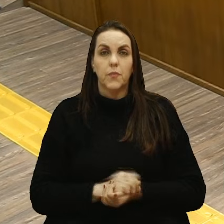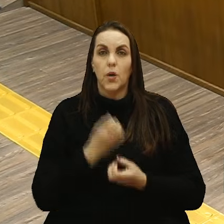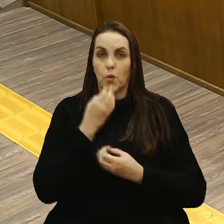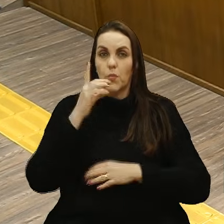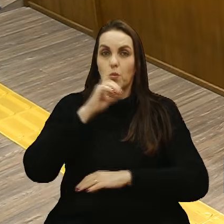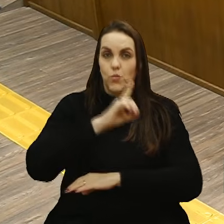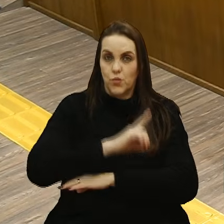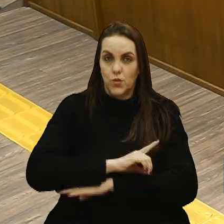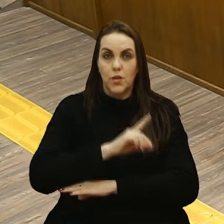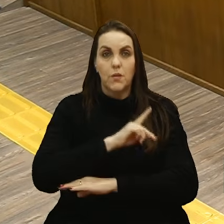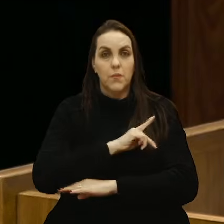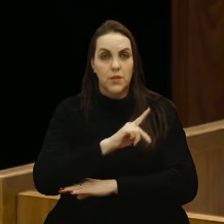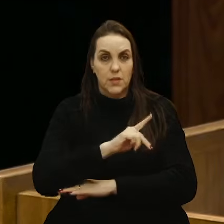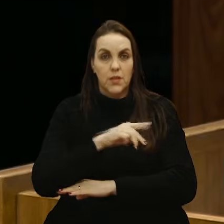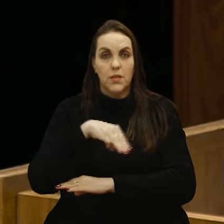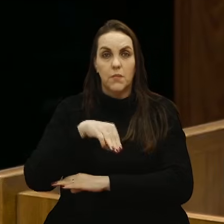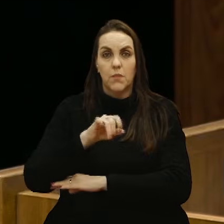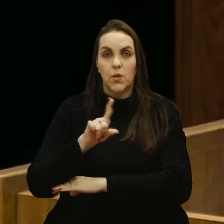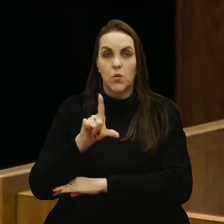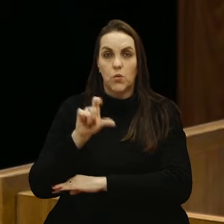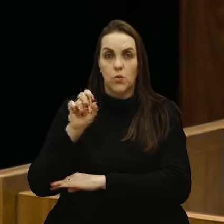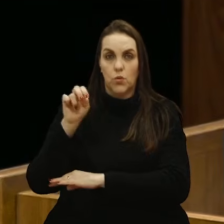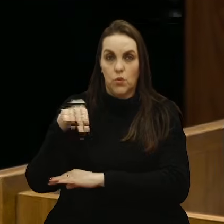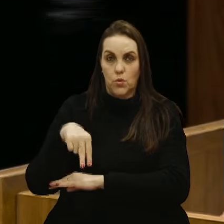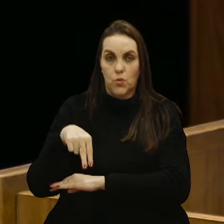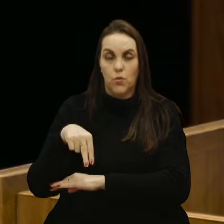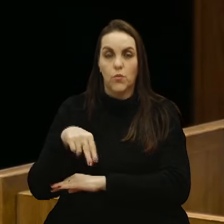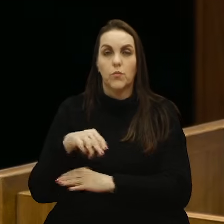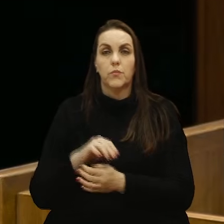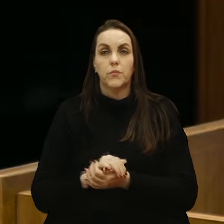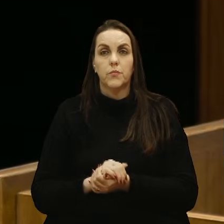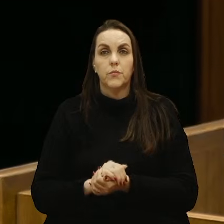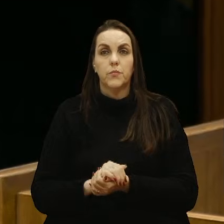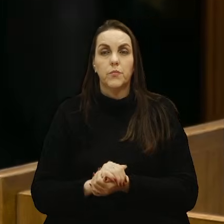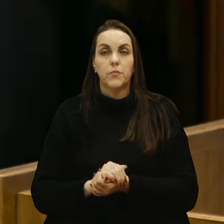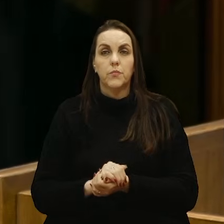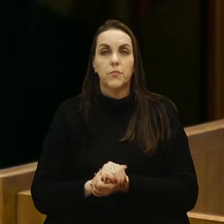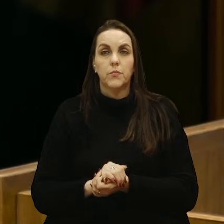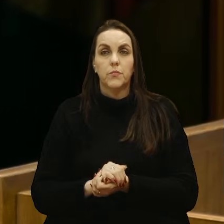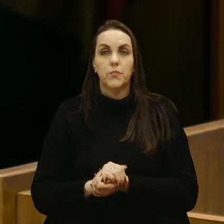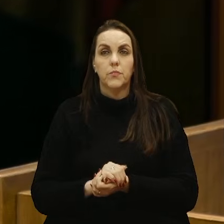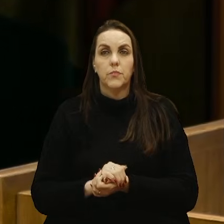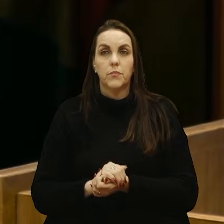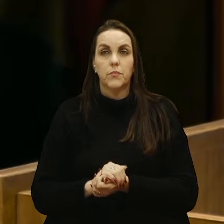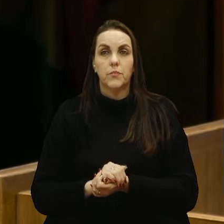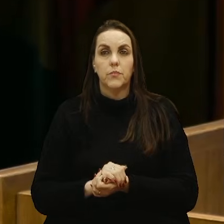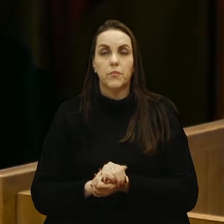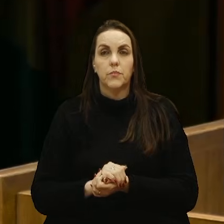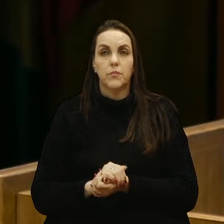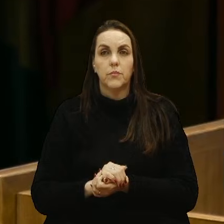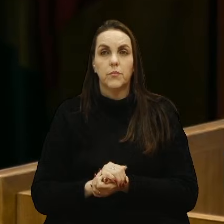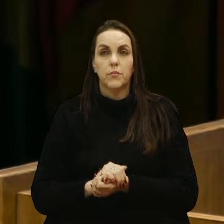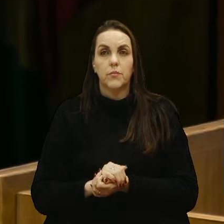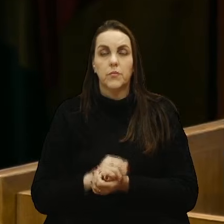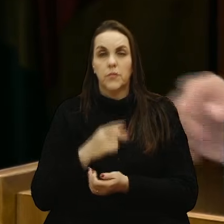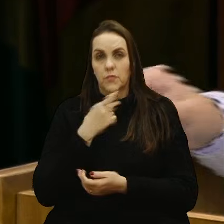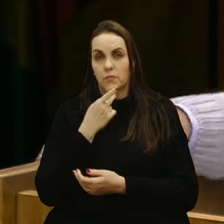dia, presidente Milton, Barcarolo. E dizer que